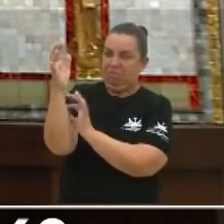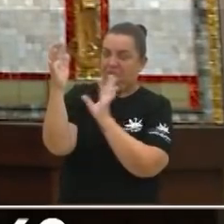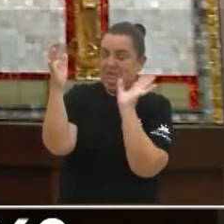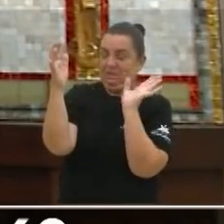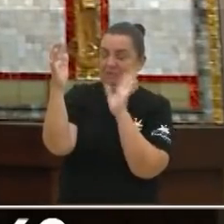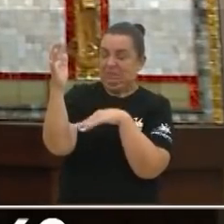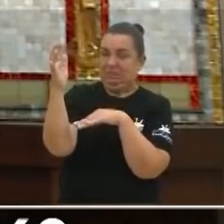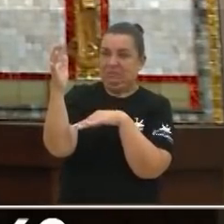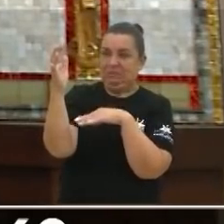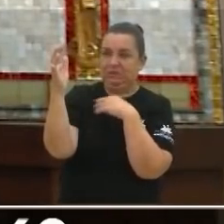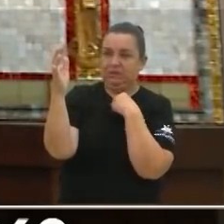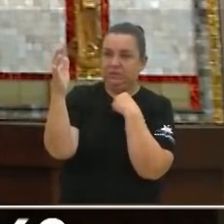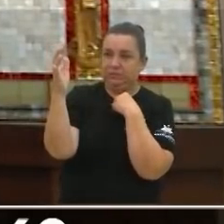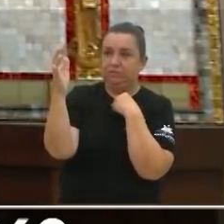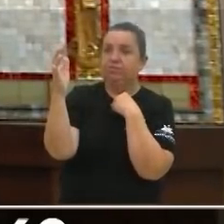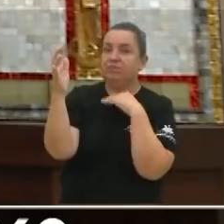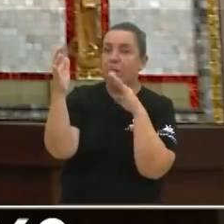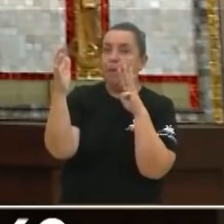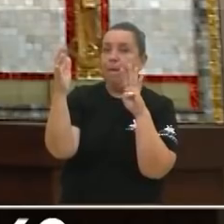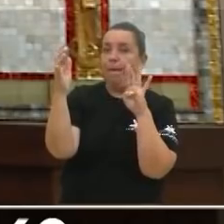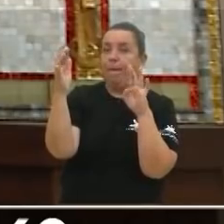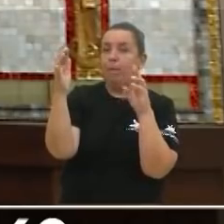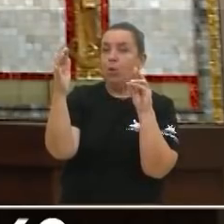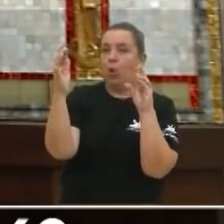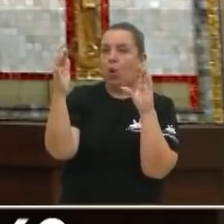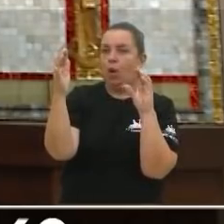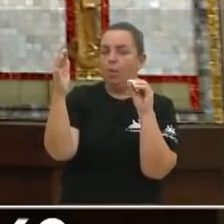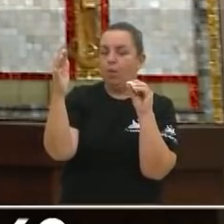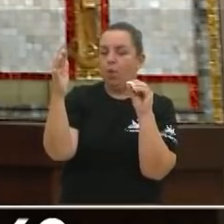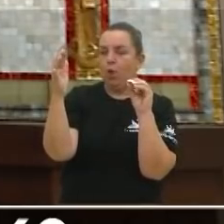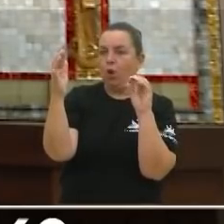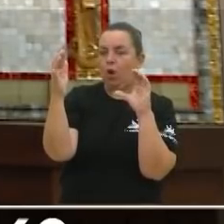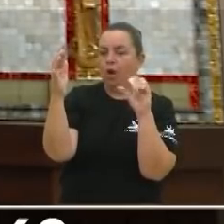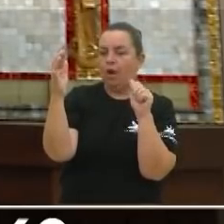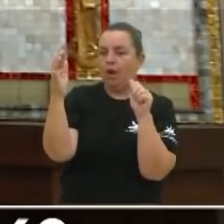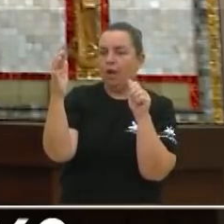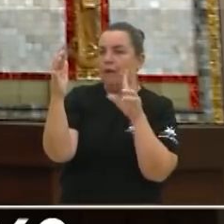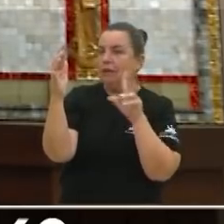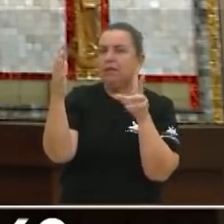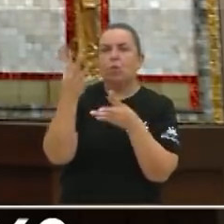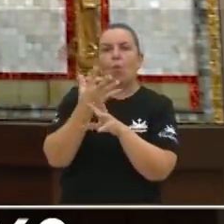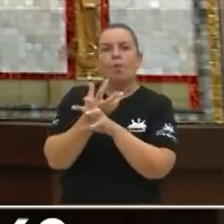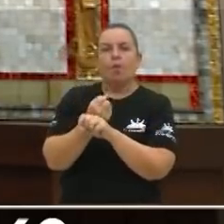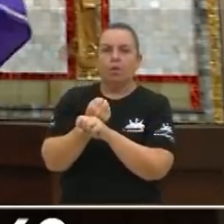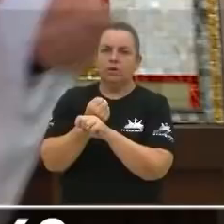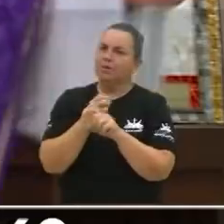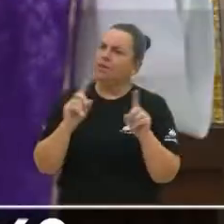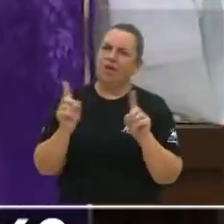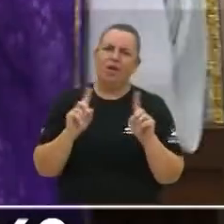broca que árvore tem broca na casca o que não seque